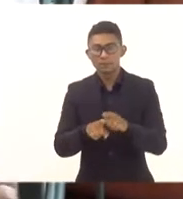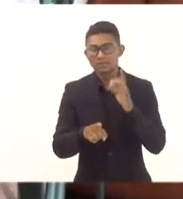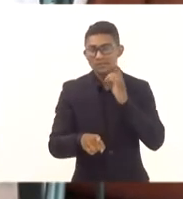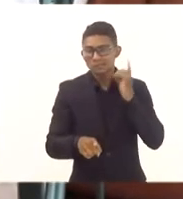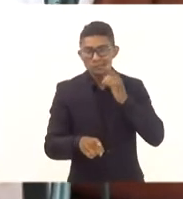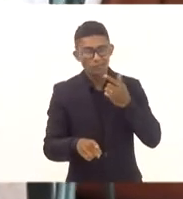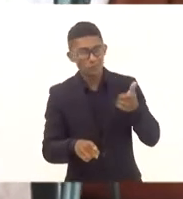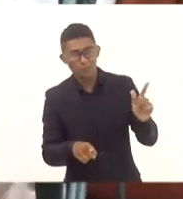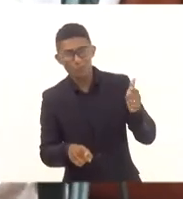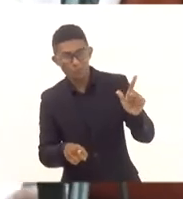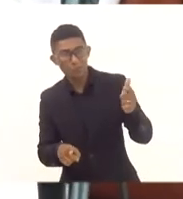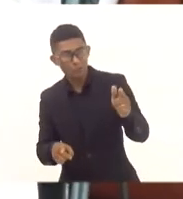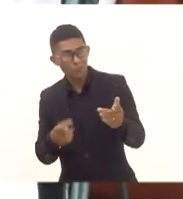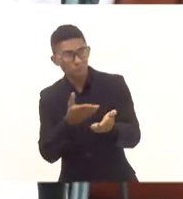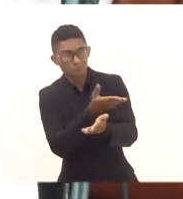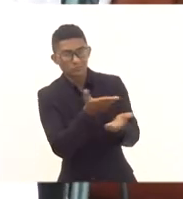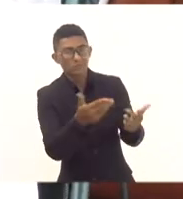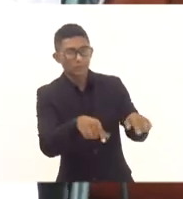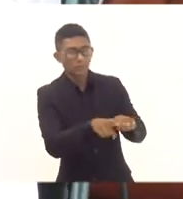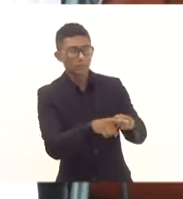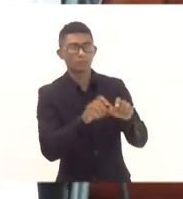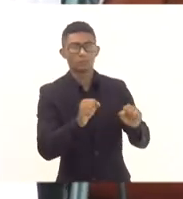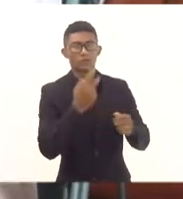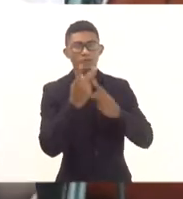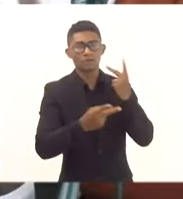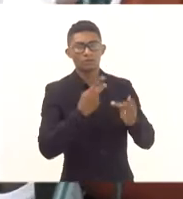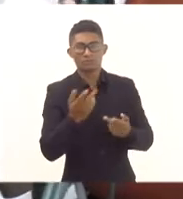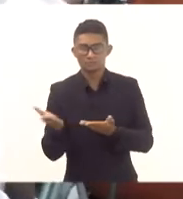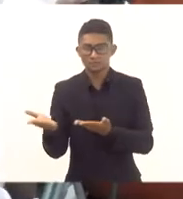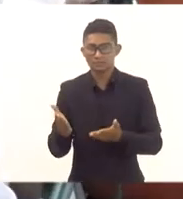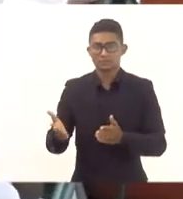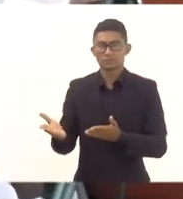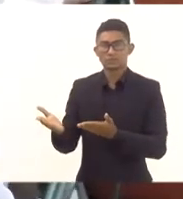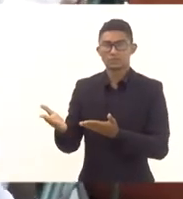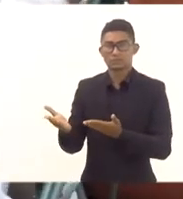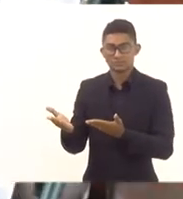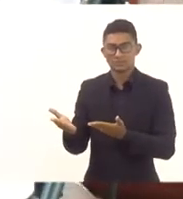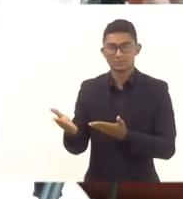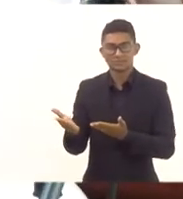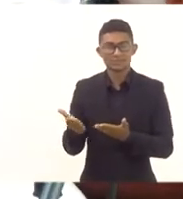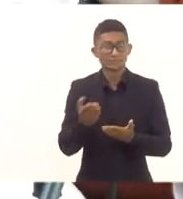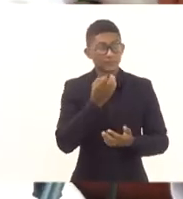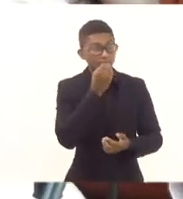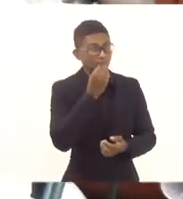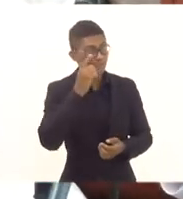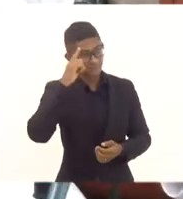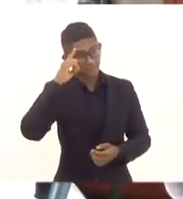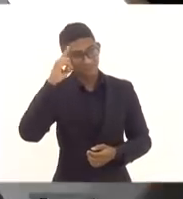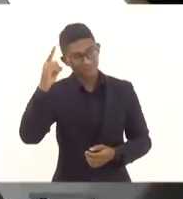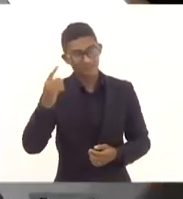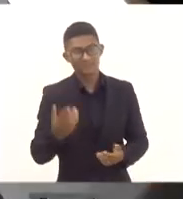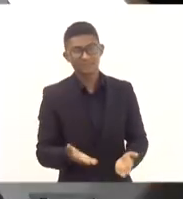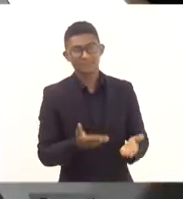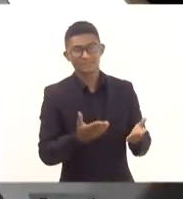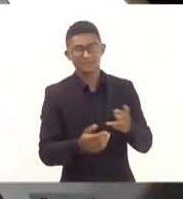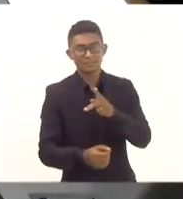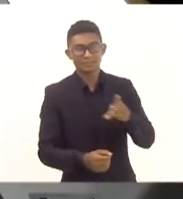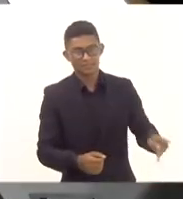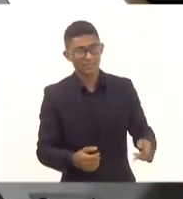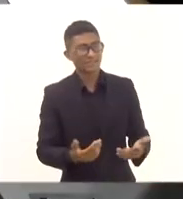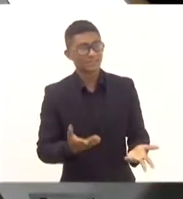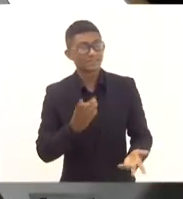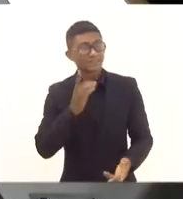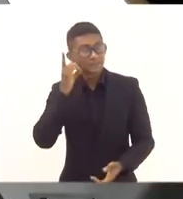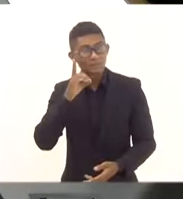para que eles possam fazer uma breve saudação Inicial Bom dia senhor presidente Deputado dalario